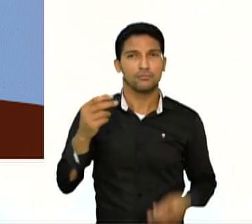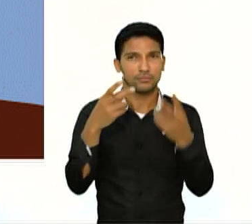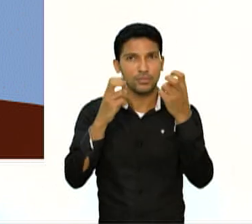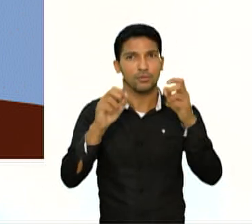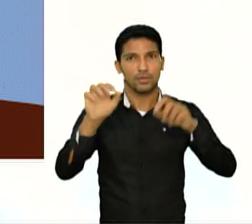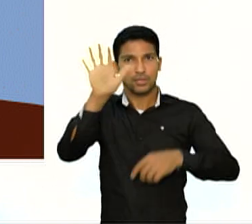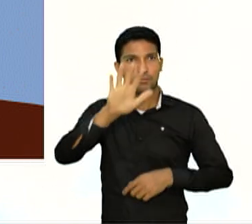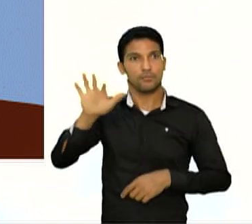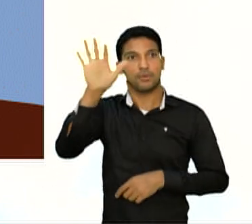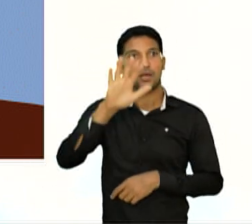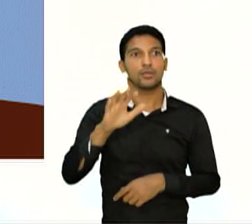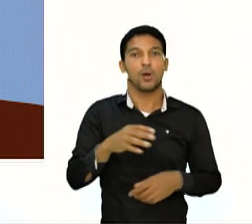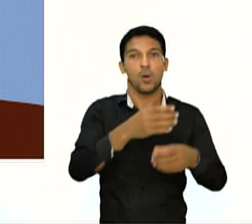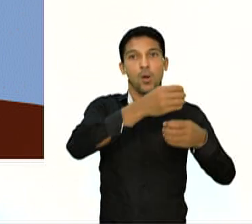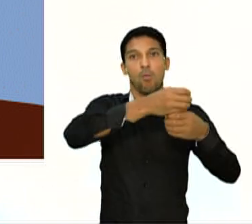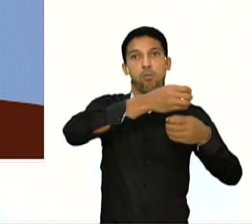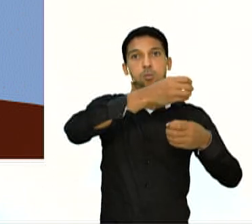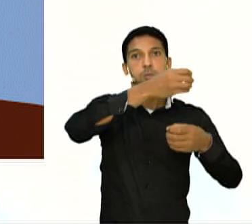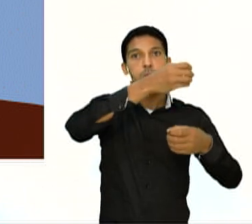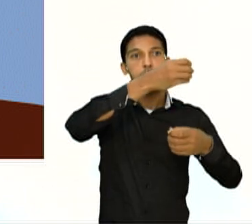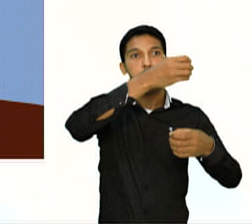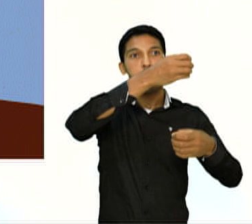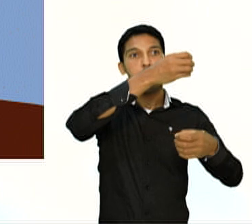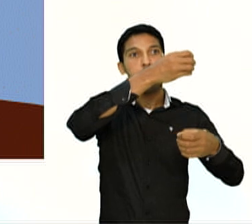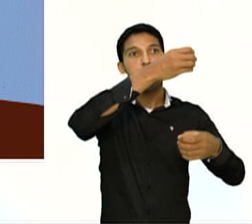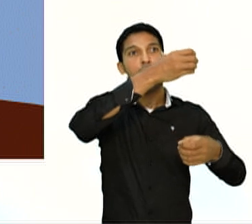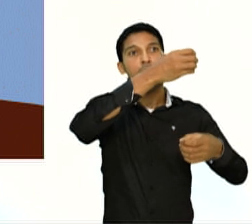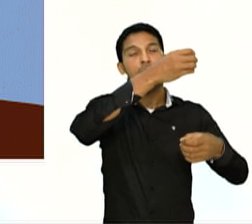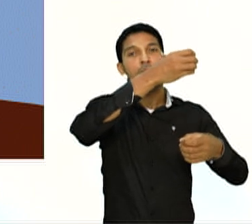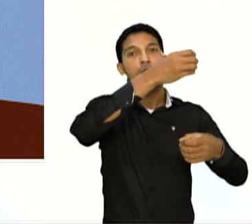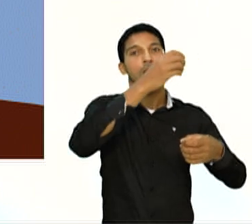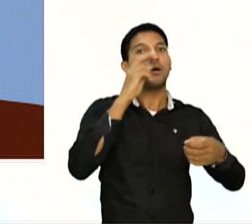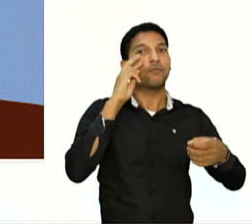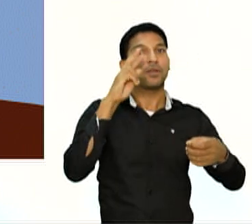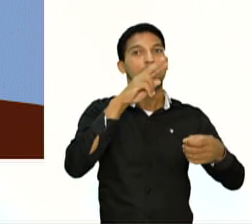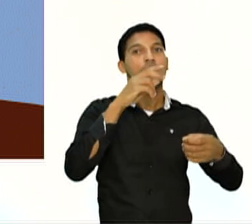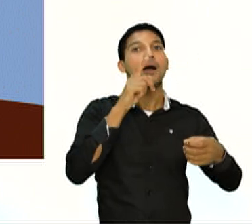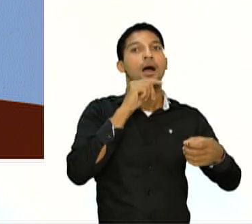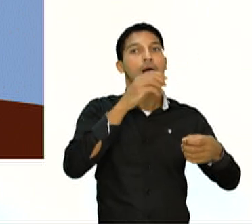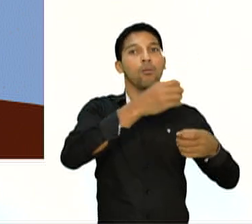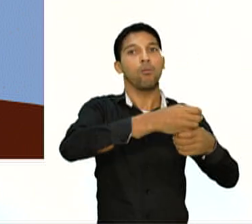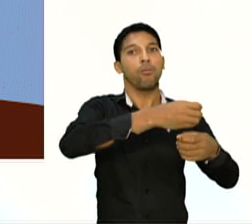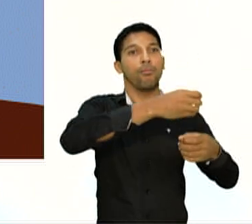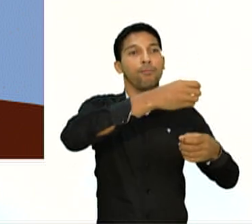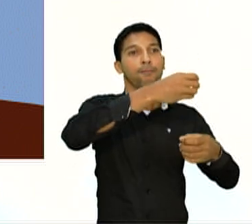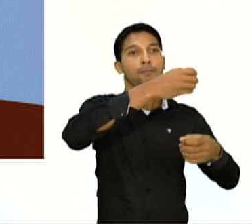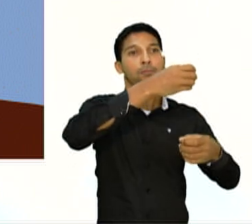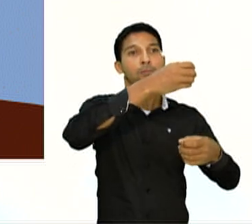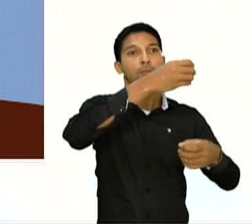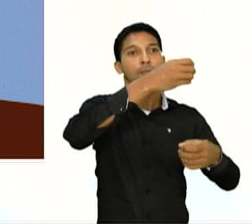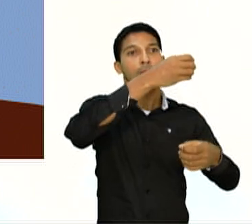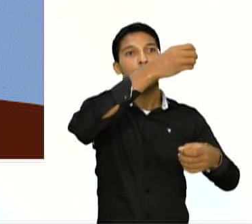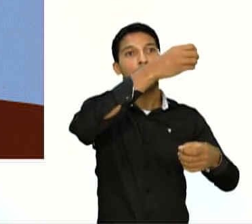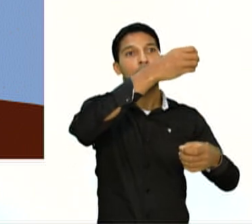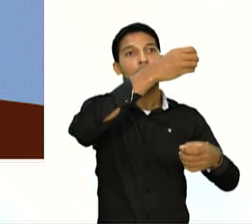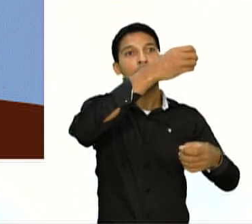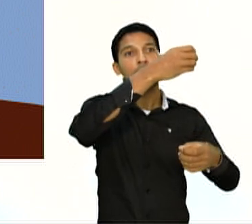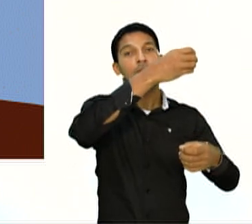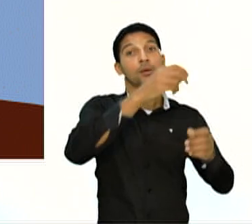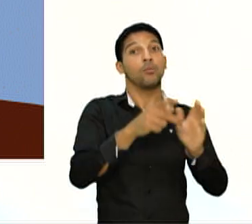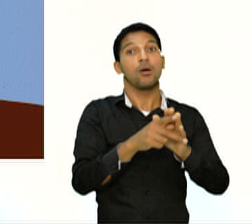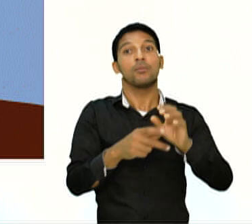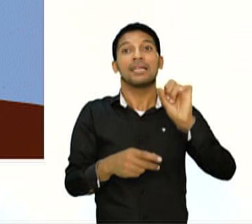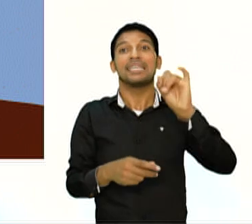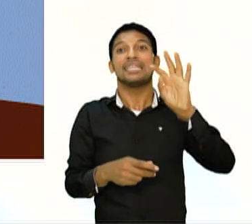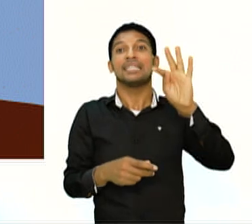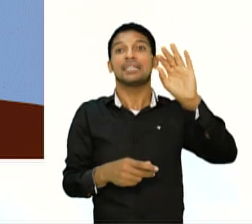vezes muito falado na mídia e em questões como sendo lago. Então quando aparece lago de Itaipu é porque está se